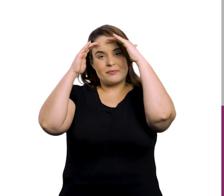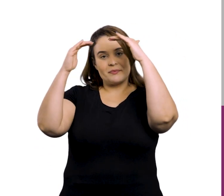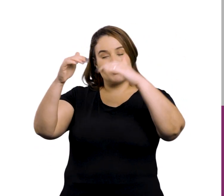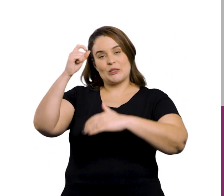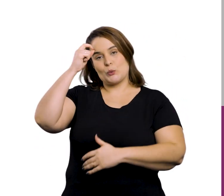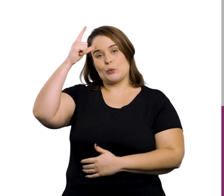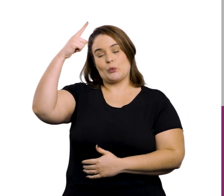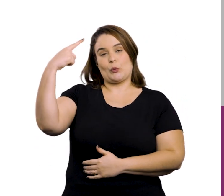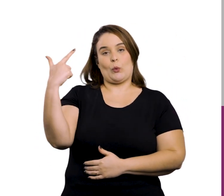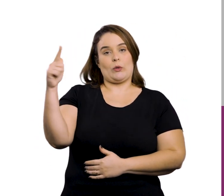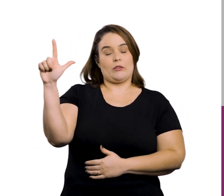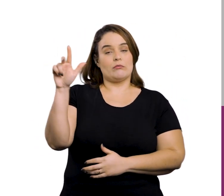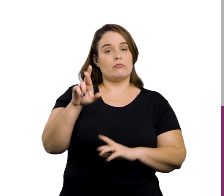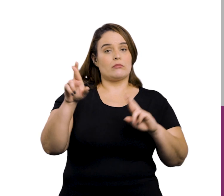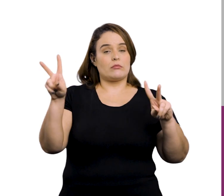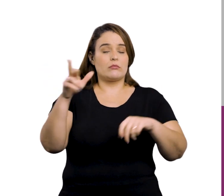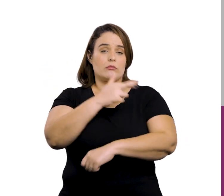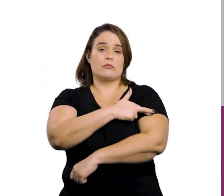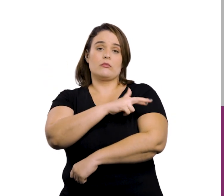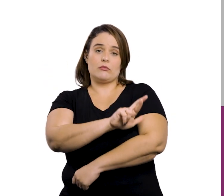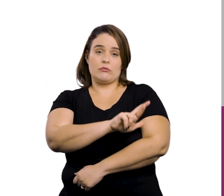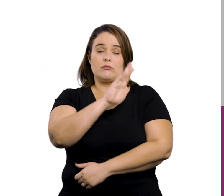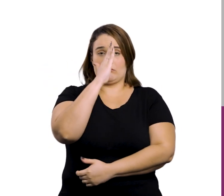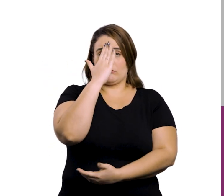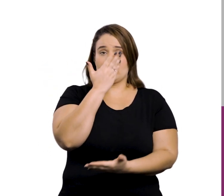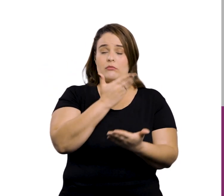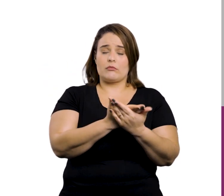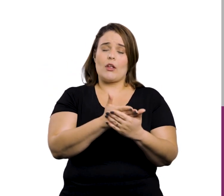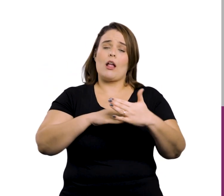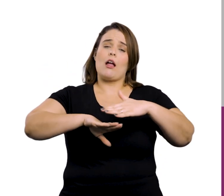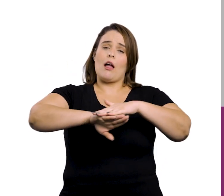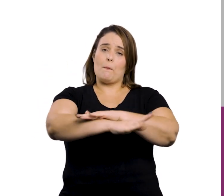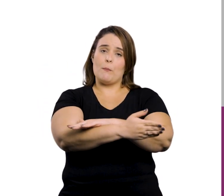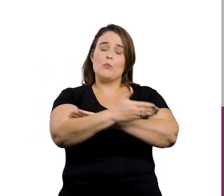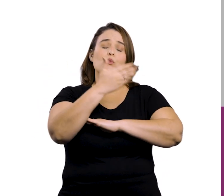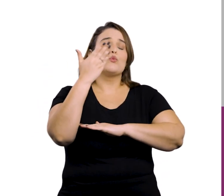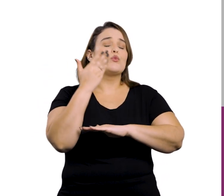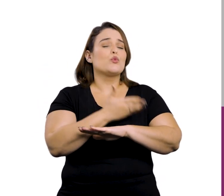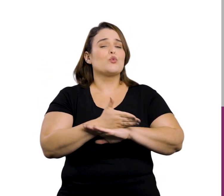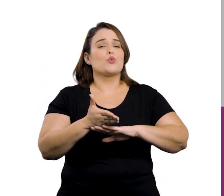respeitar as diferentes culturas, religiões, crenças, hábitos e